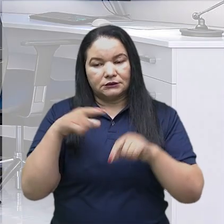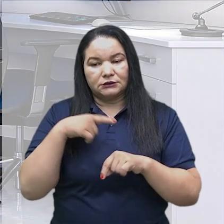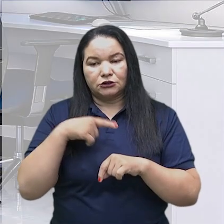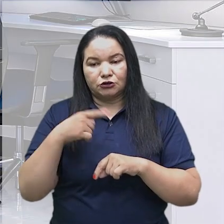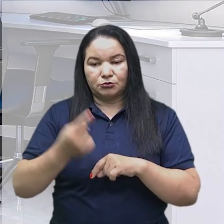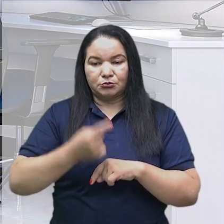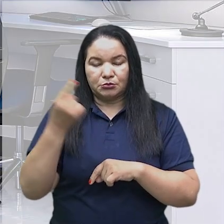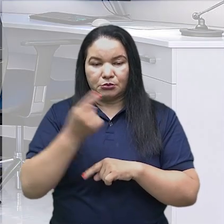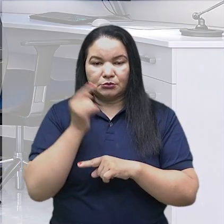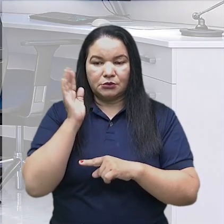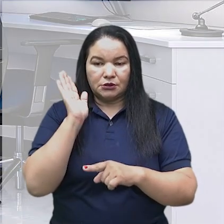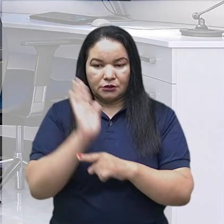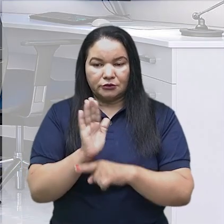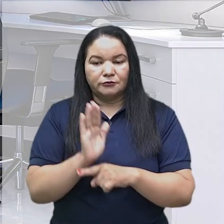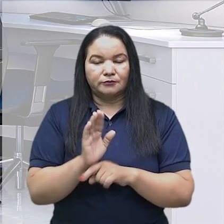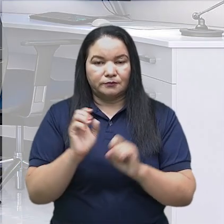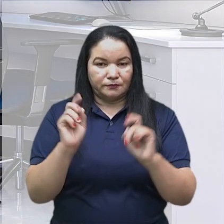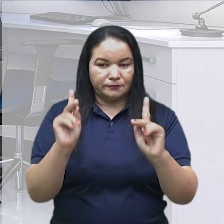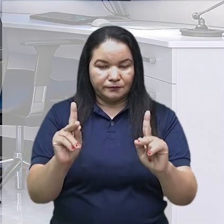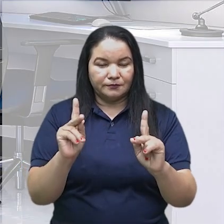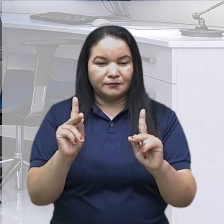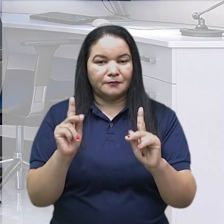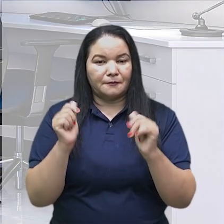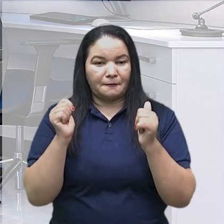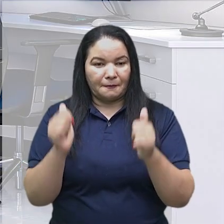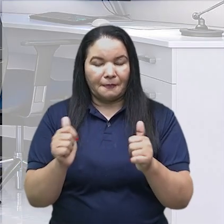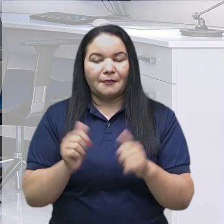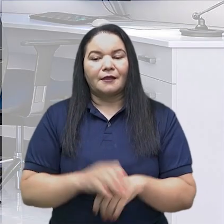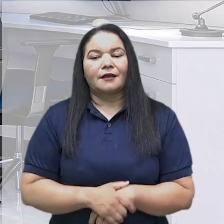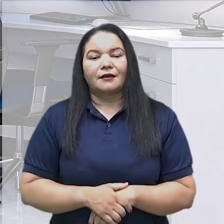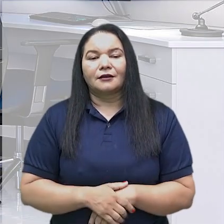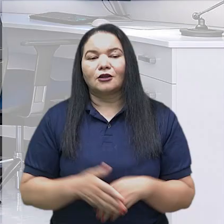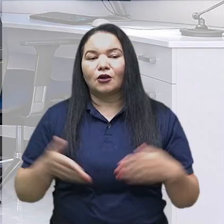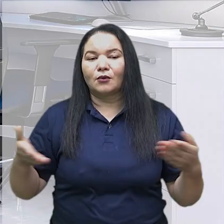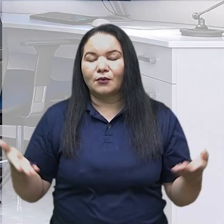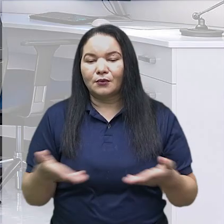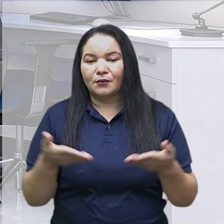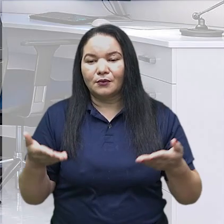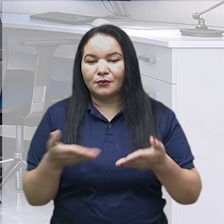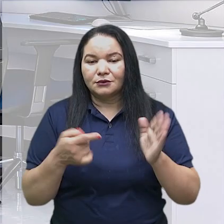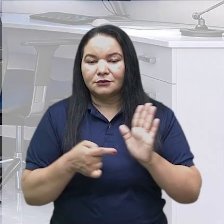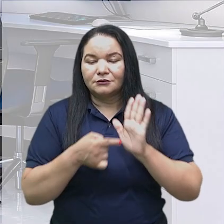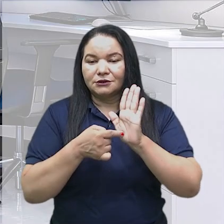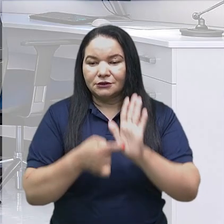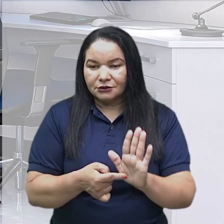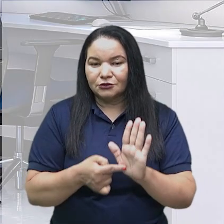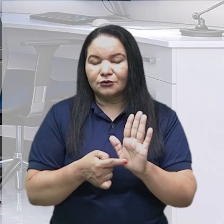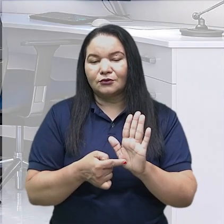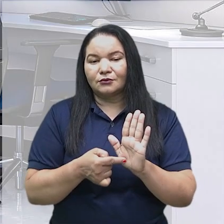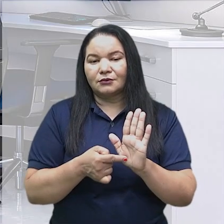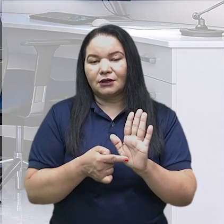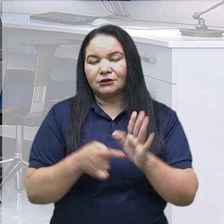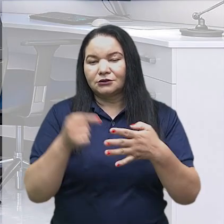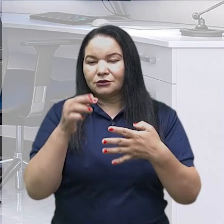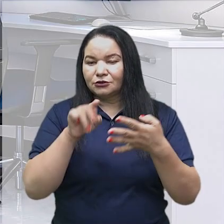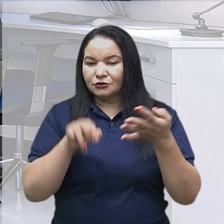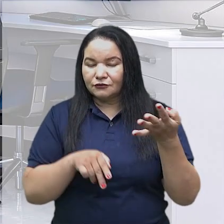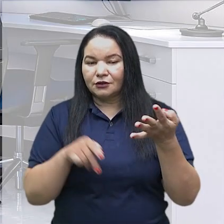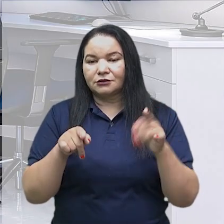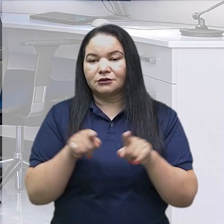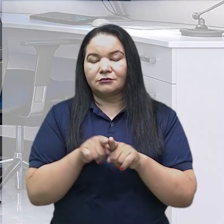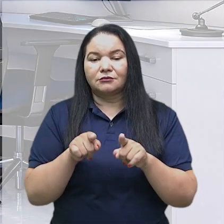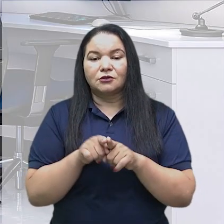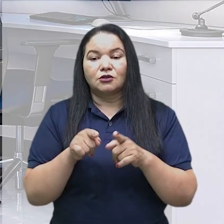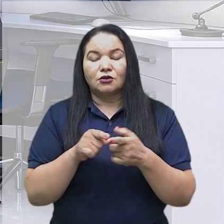está ao alcance. Tá bom, gente? Então é isso, né? Hoje a gente apresentou um pouquinho mais sobre esses